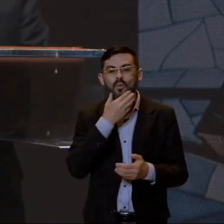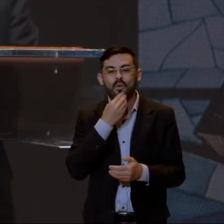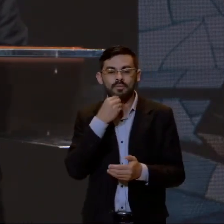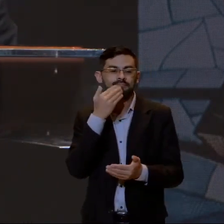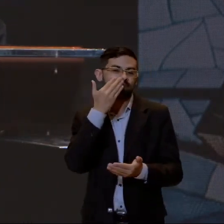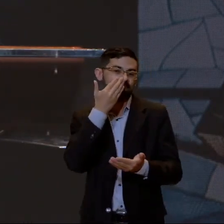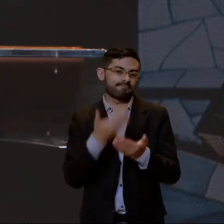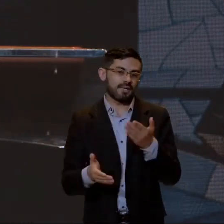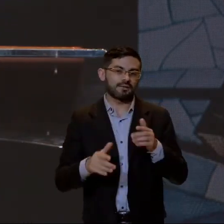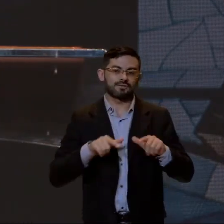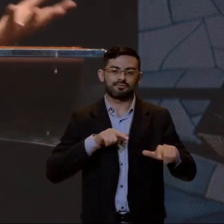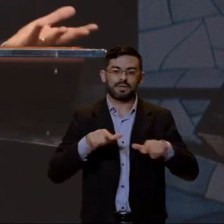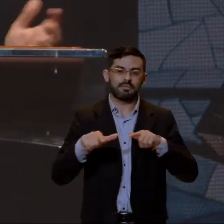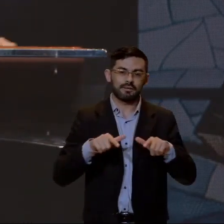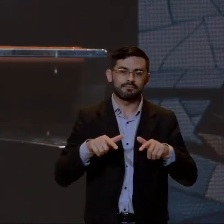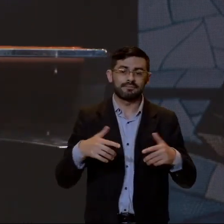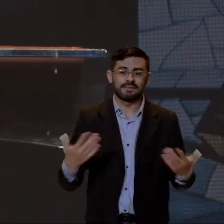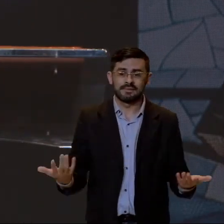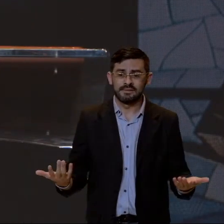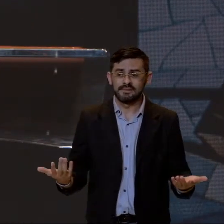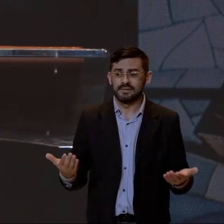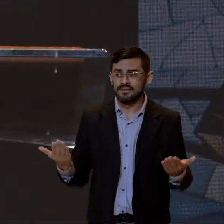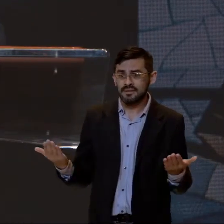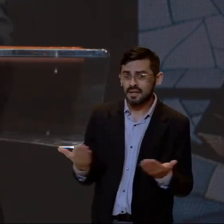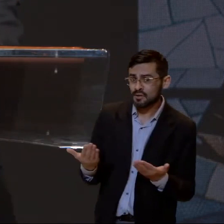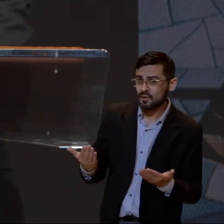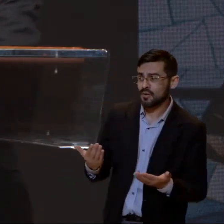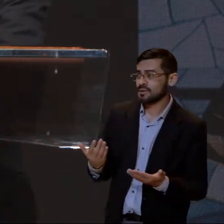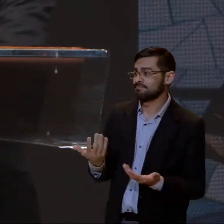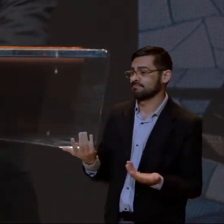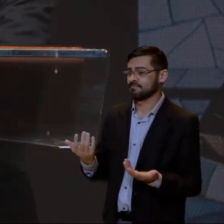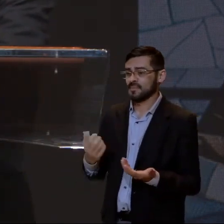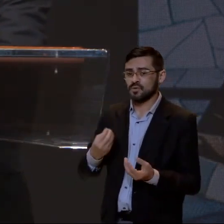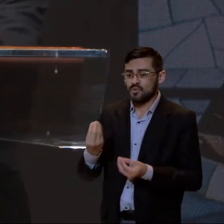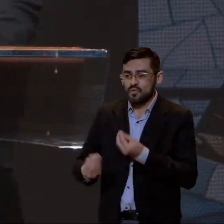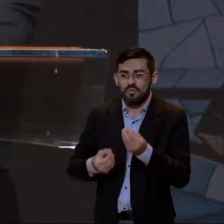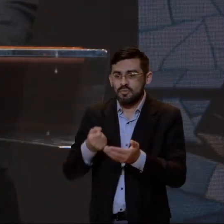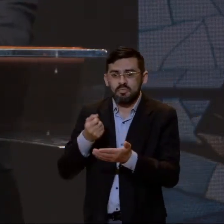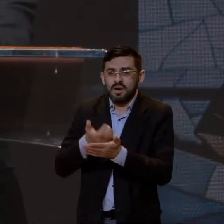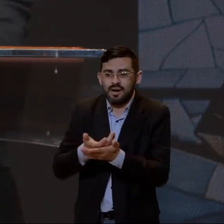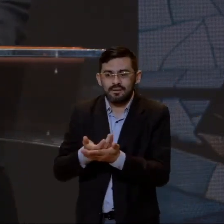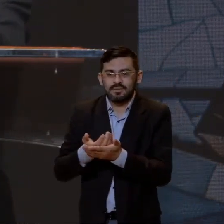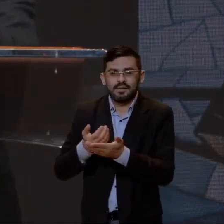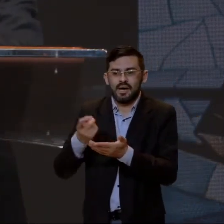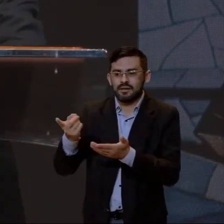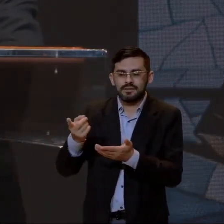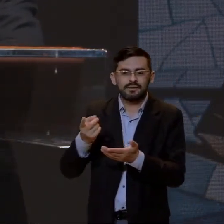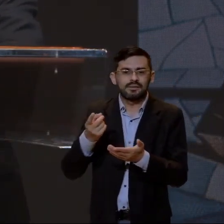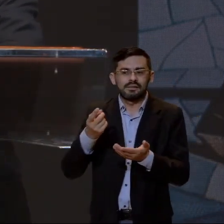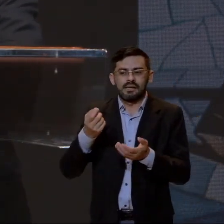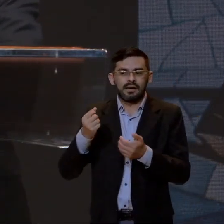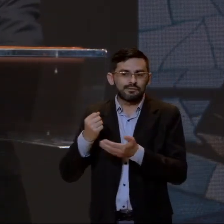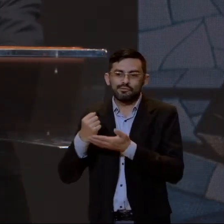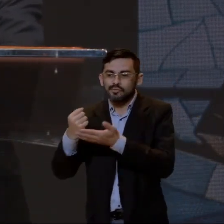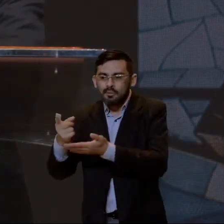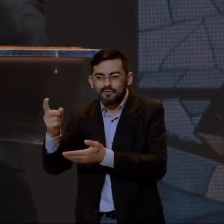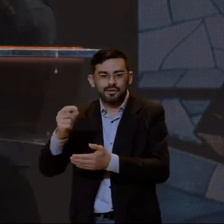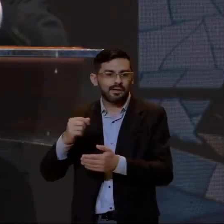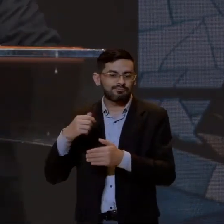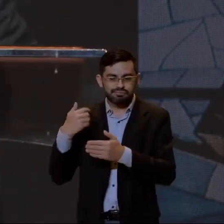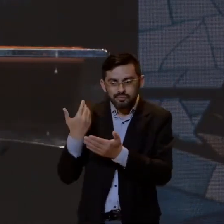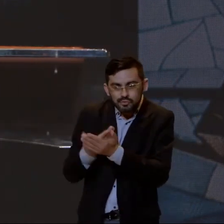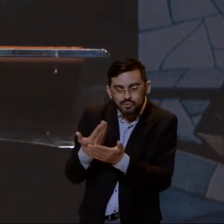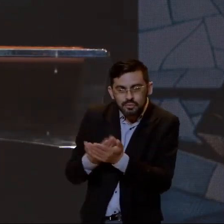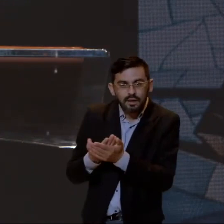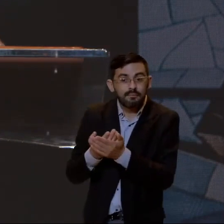emprego. Ele diz: e agora? Agora eu não tenho como sustentar o sonho do meu filho. E ele